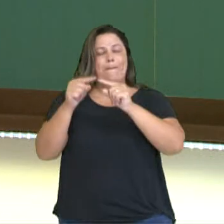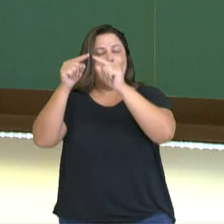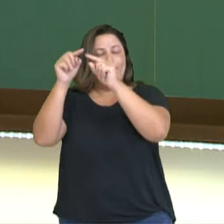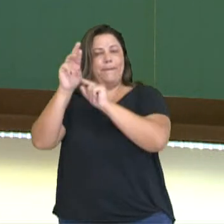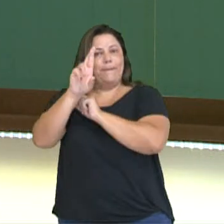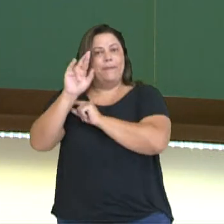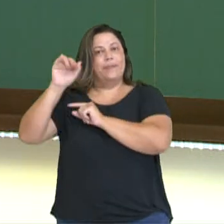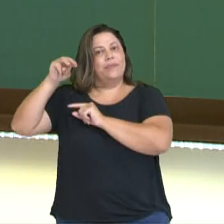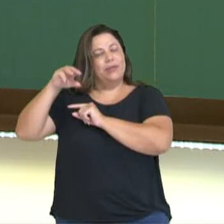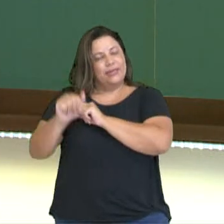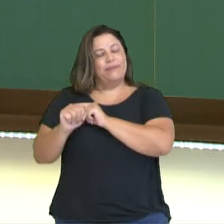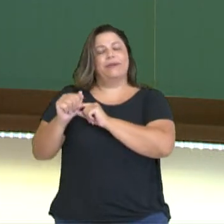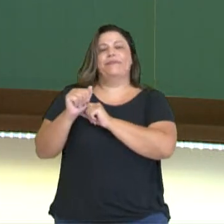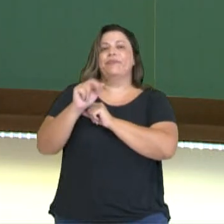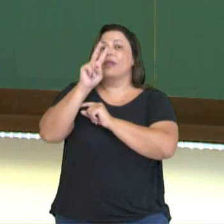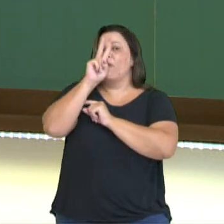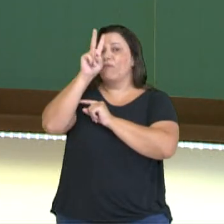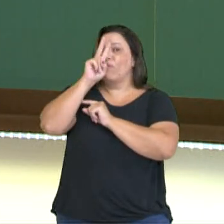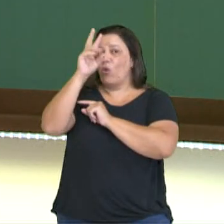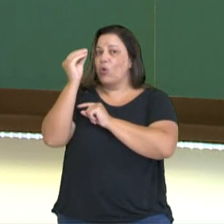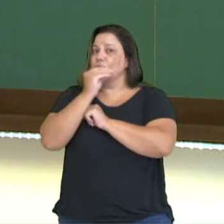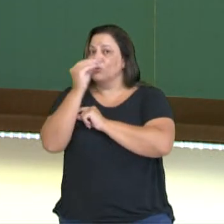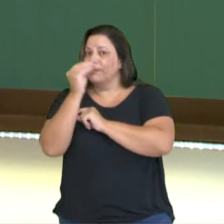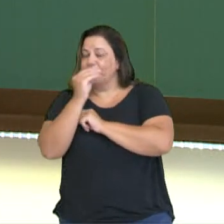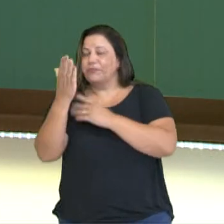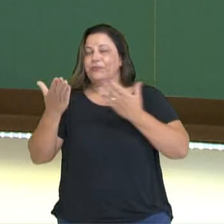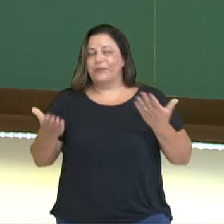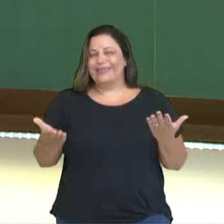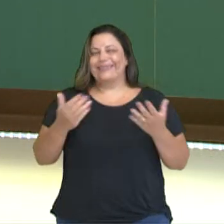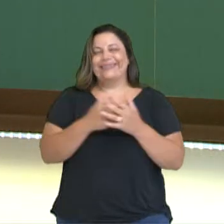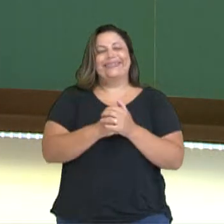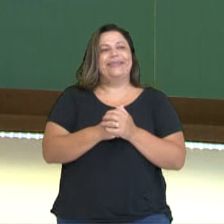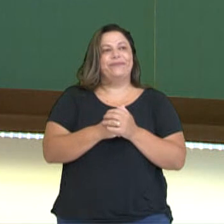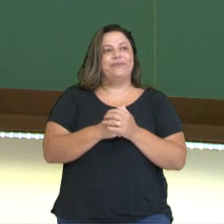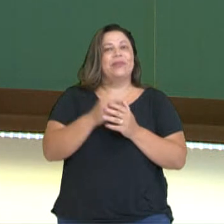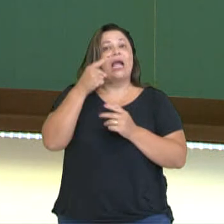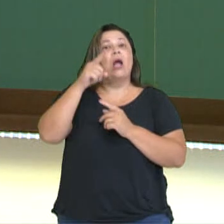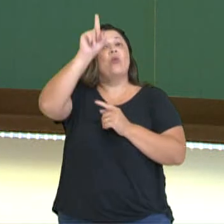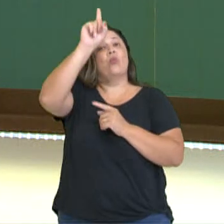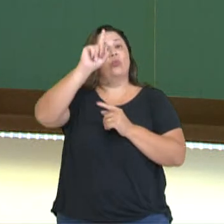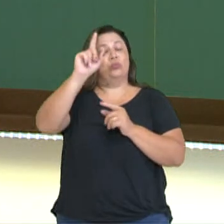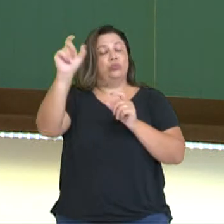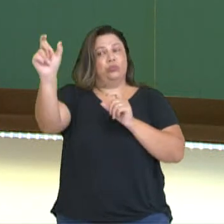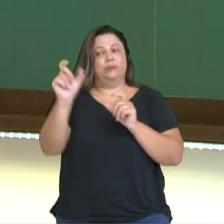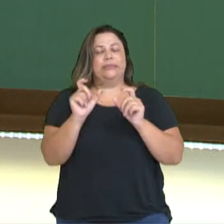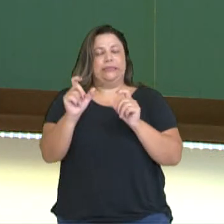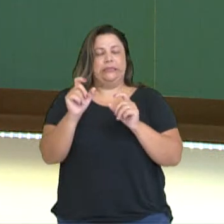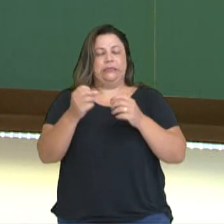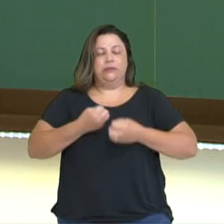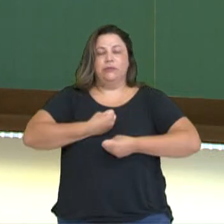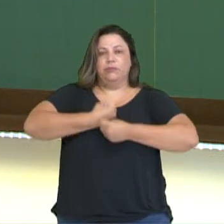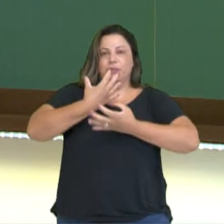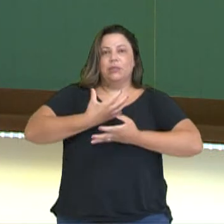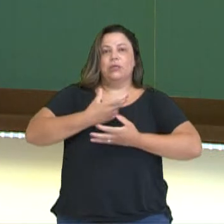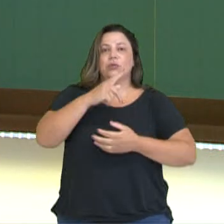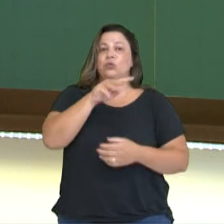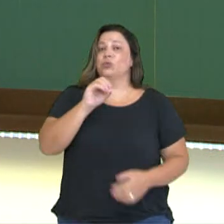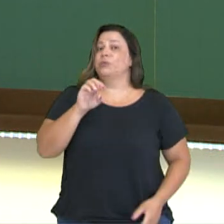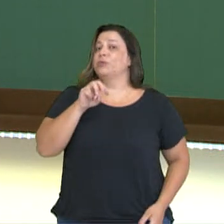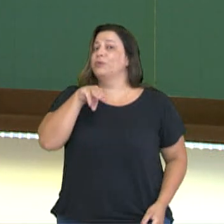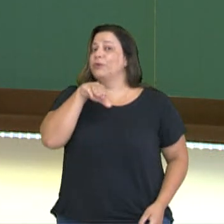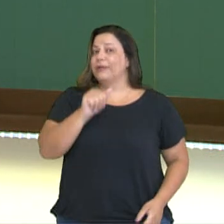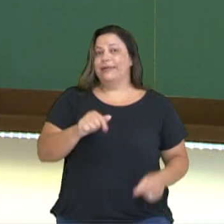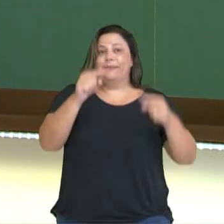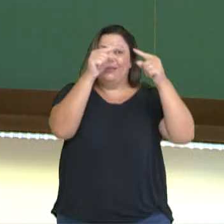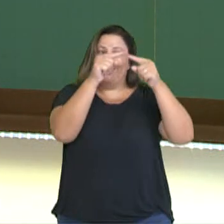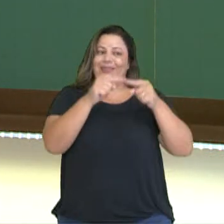uma sílaba forte e uma fraca, desperdiçando, quer dizer, desprezando a última sílaba do poema, ok? E tem que dar o número certo. Se o